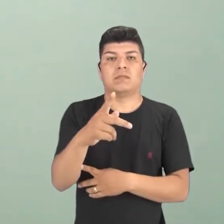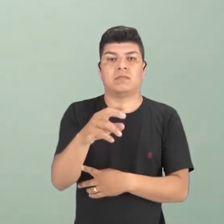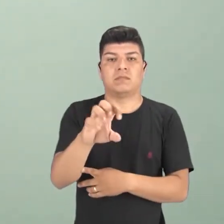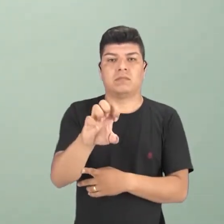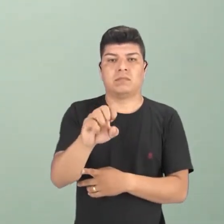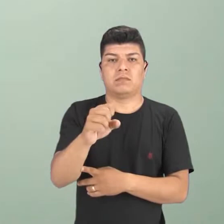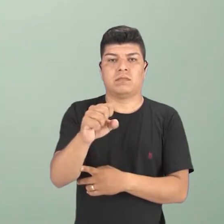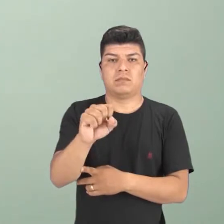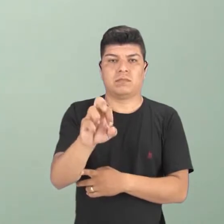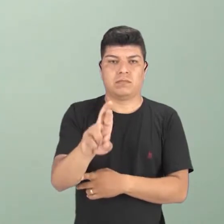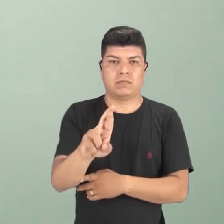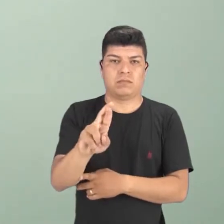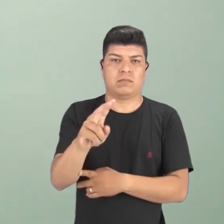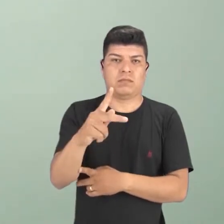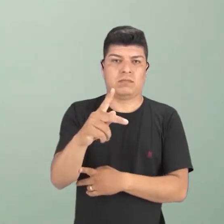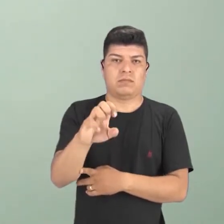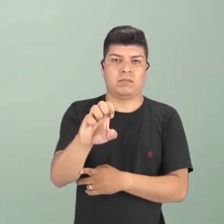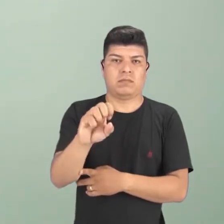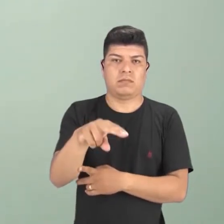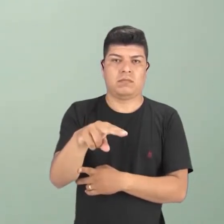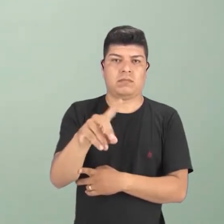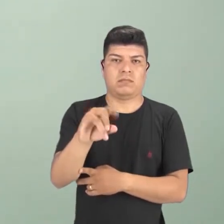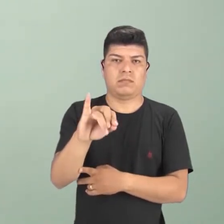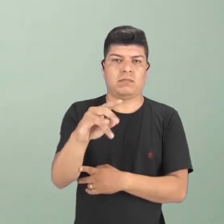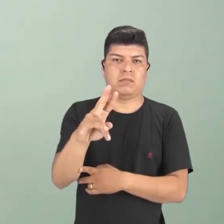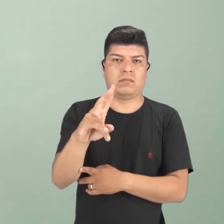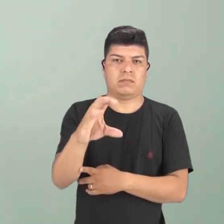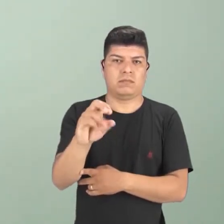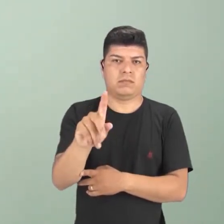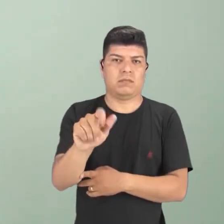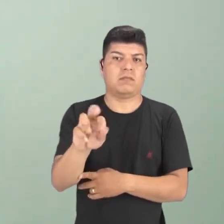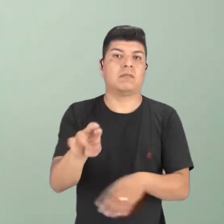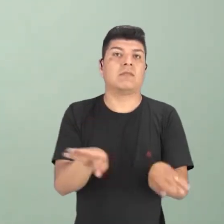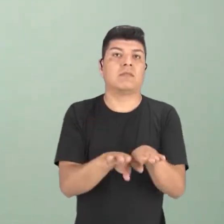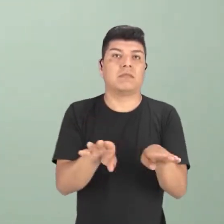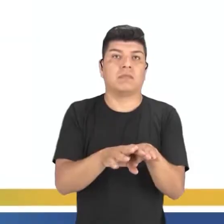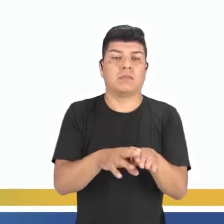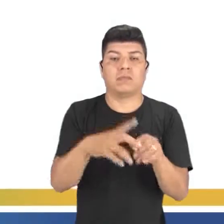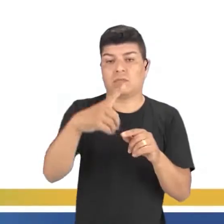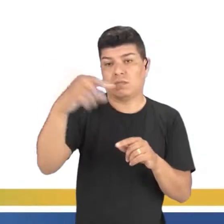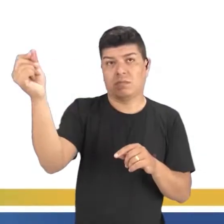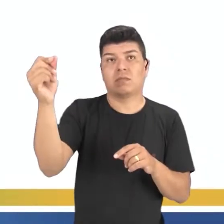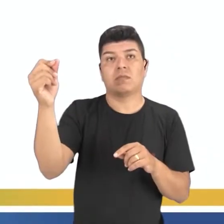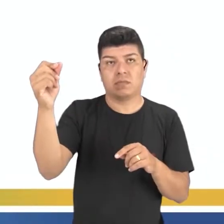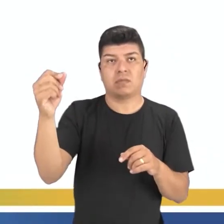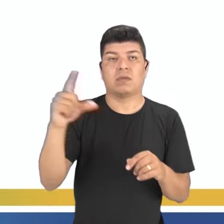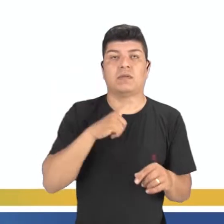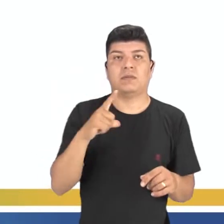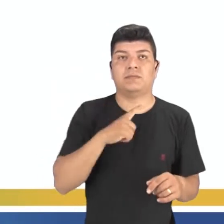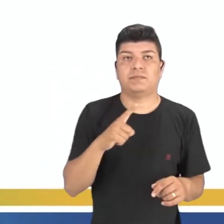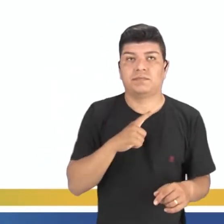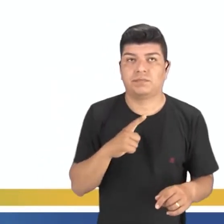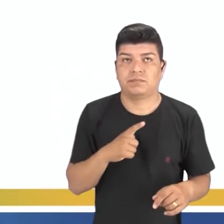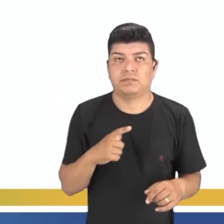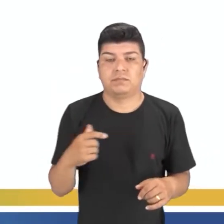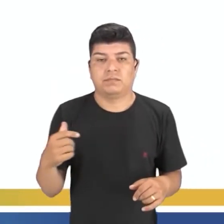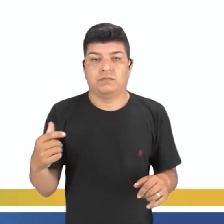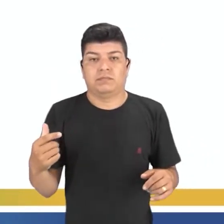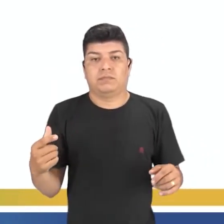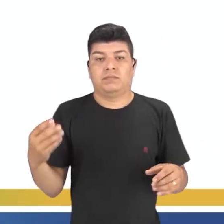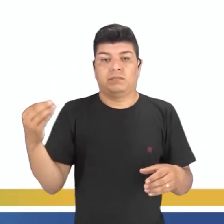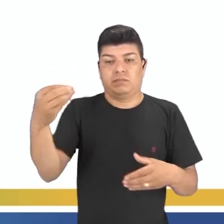elétrica. Lembrando que você tem um ponto de saída, observa a figura, você tem um ponto de saída dessa corrente e o ponto de